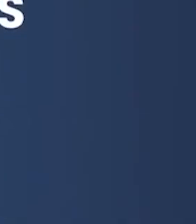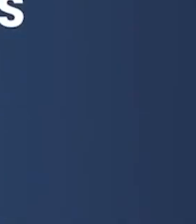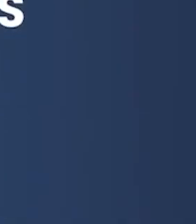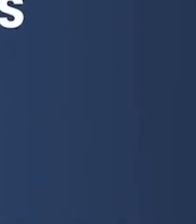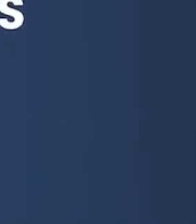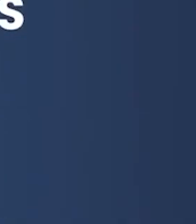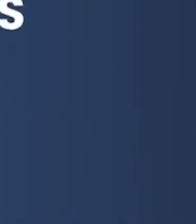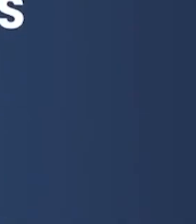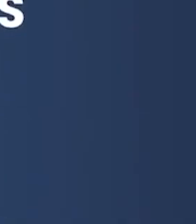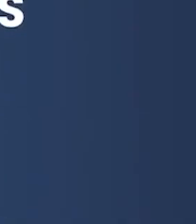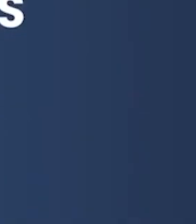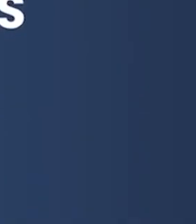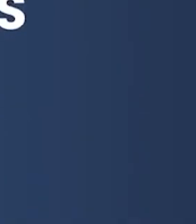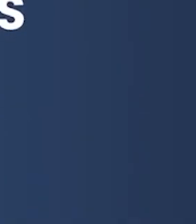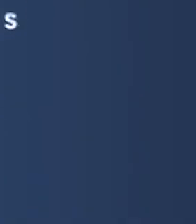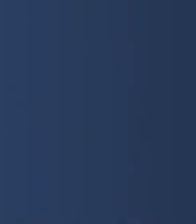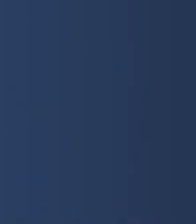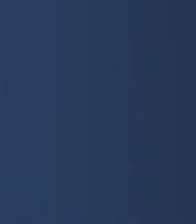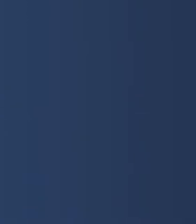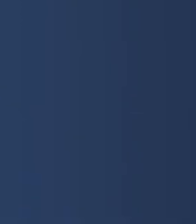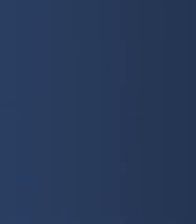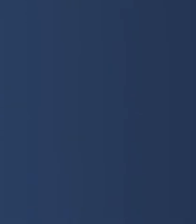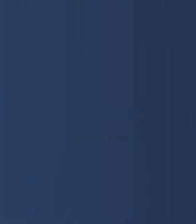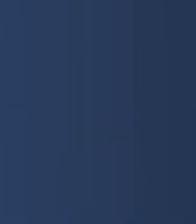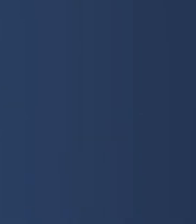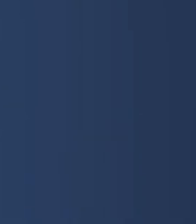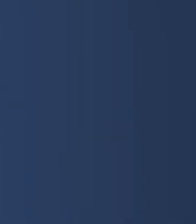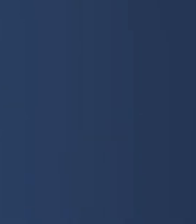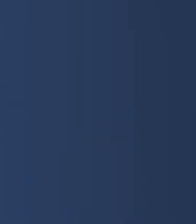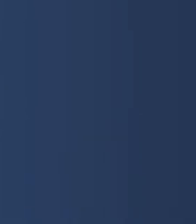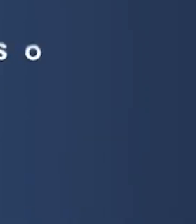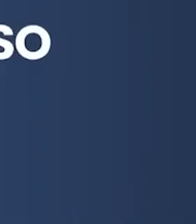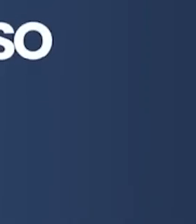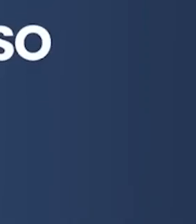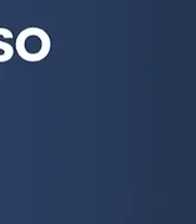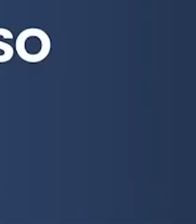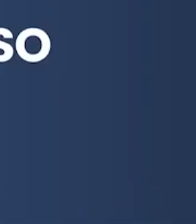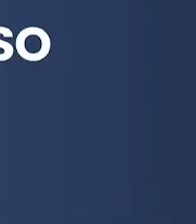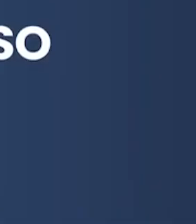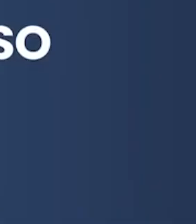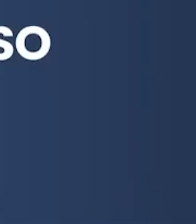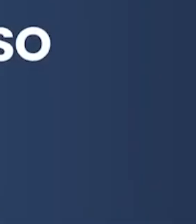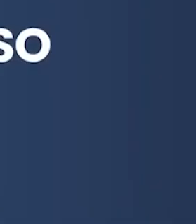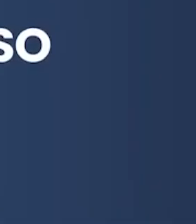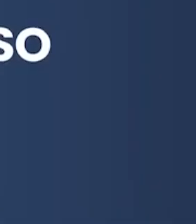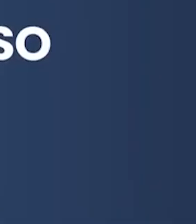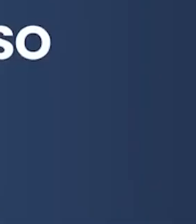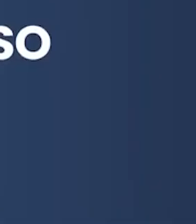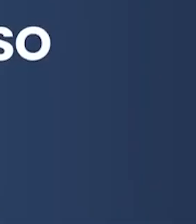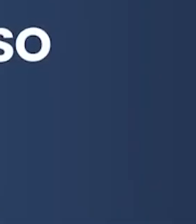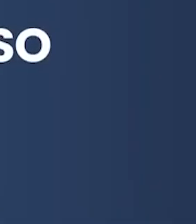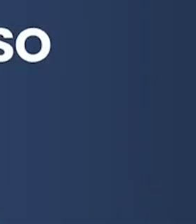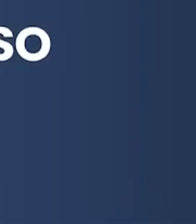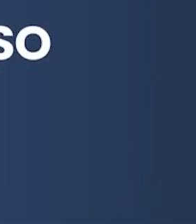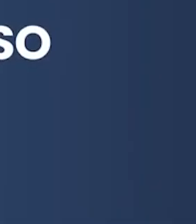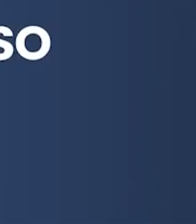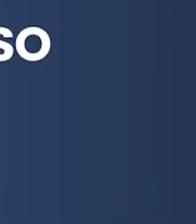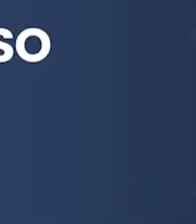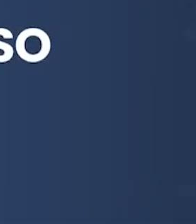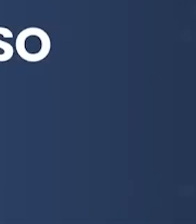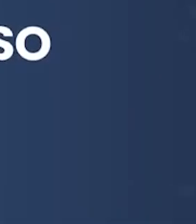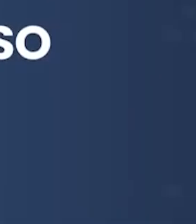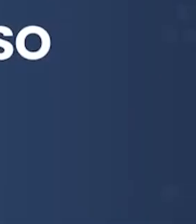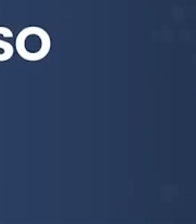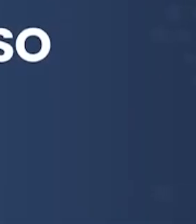esse serviço para o mundo inteiro. Quem assistiu, assistiu. Quem não assistiu vai